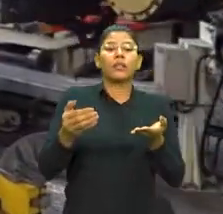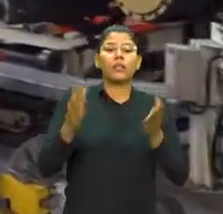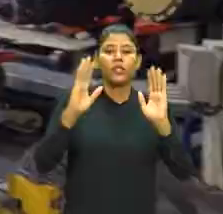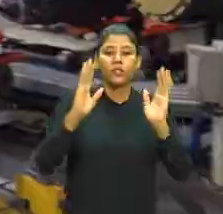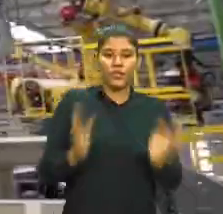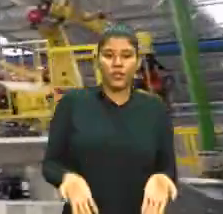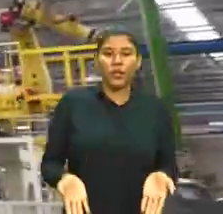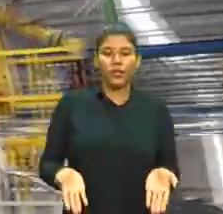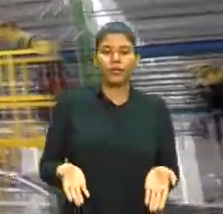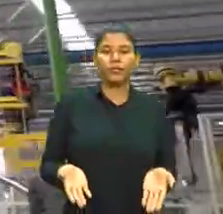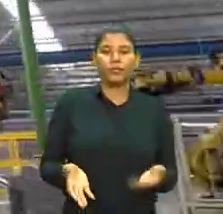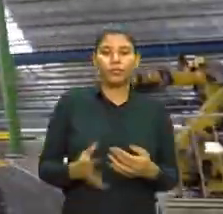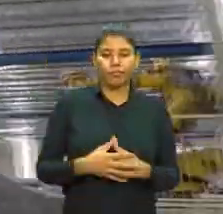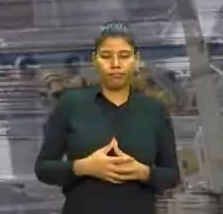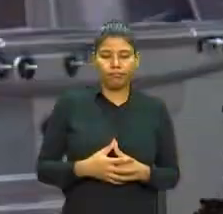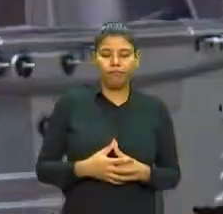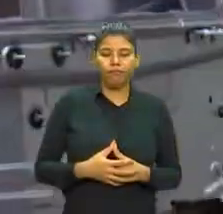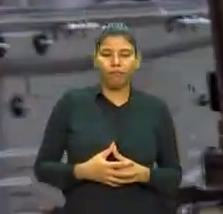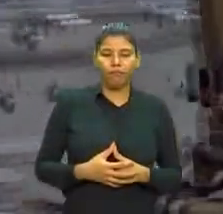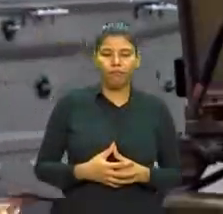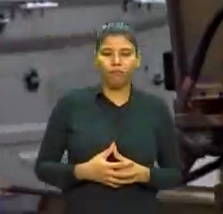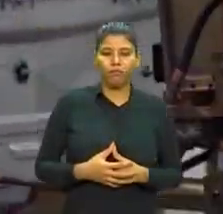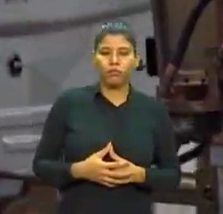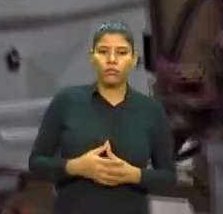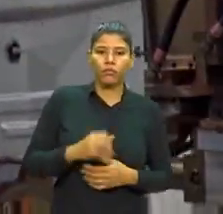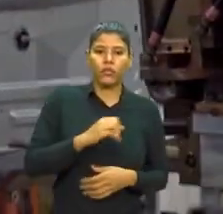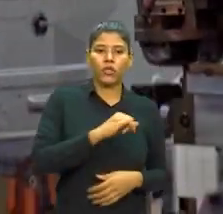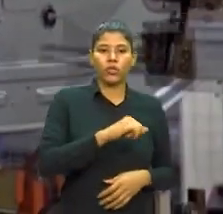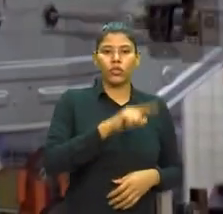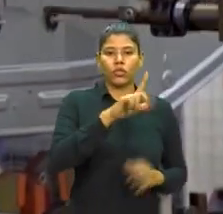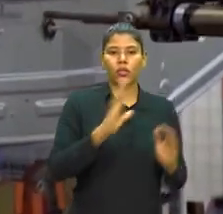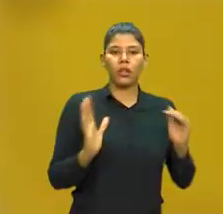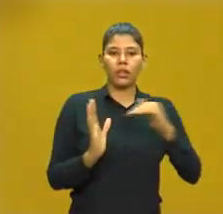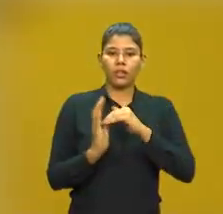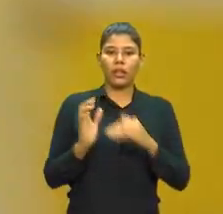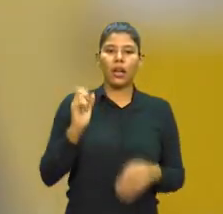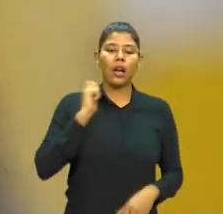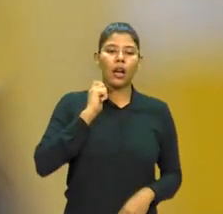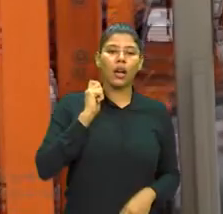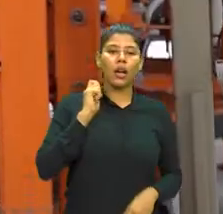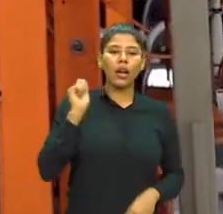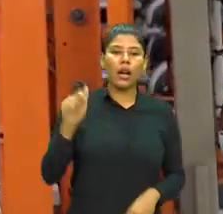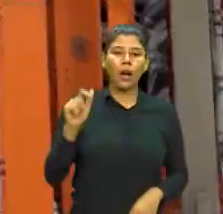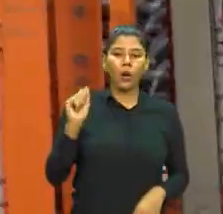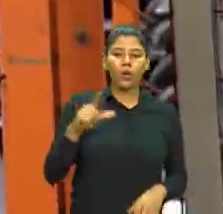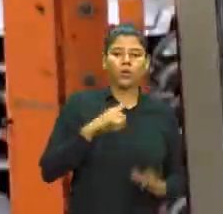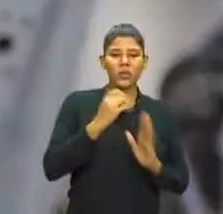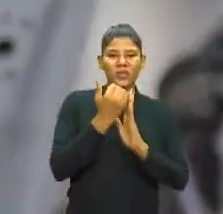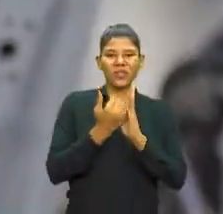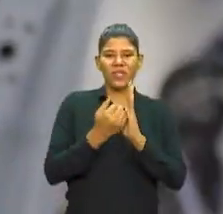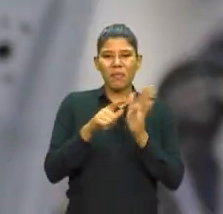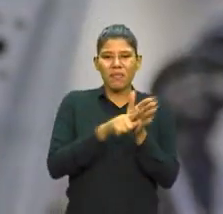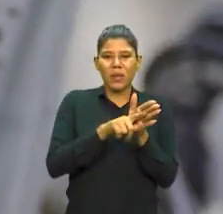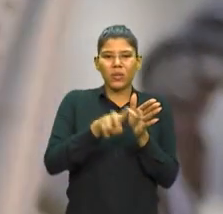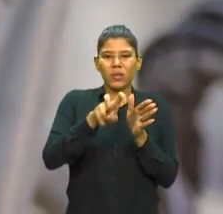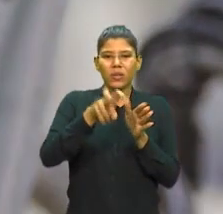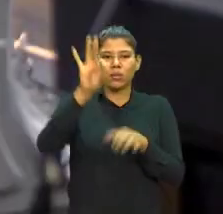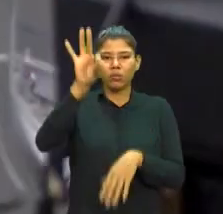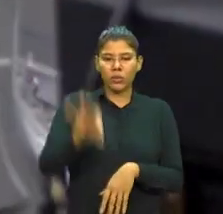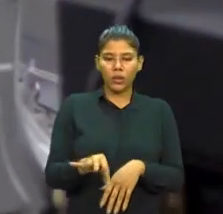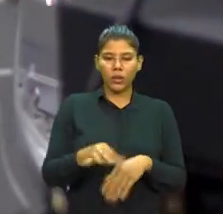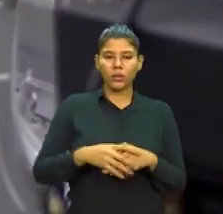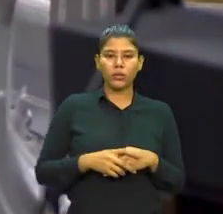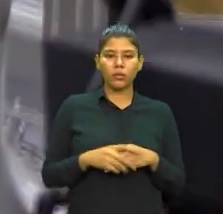afeta toda a linha de produção de Julho a agosto o estado registrou queda de men 5% no emplacamento mas com